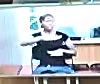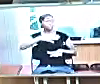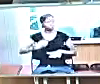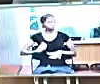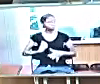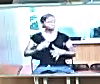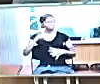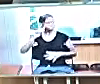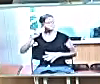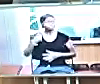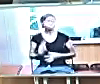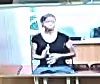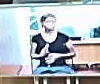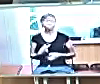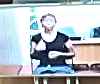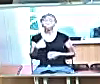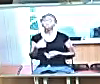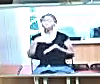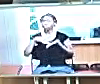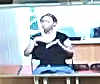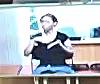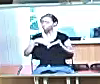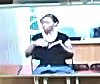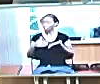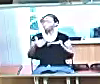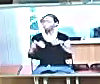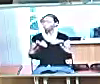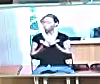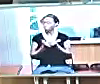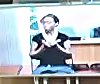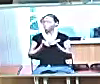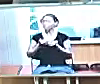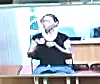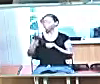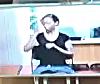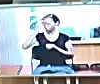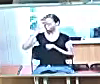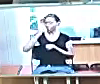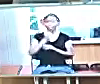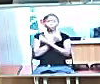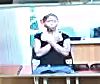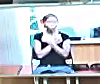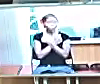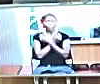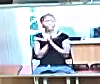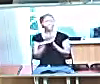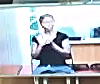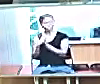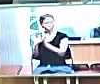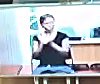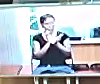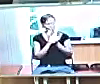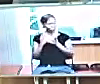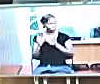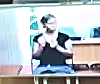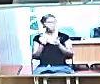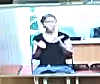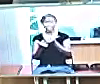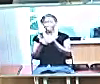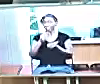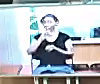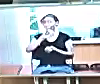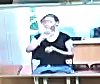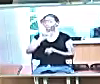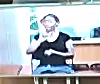enquanto o secretário adjunto da cultura também um abraço e toda nossa equipe do secretário osvaldo e um testemunho da importância